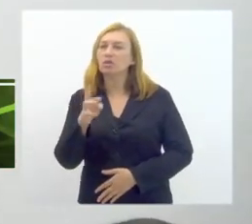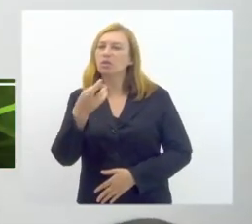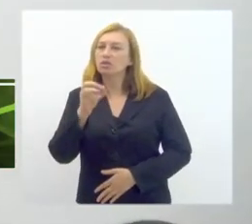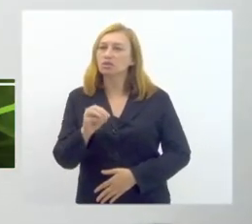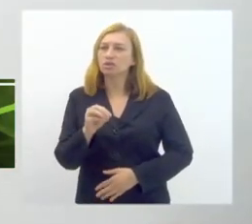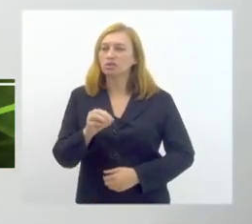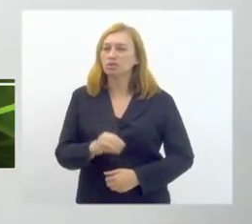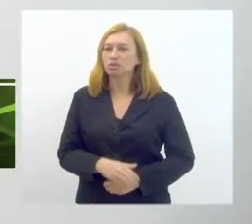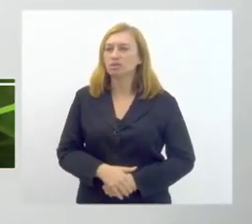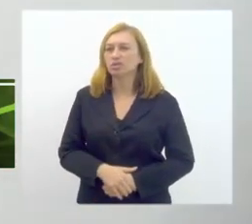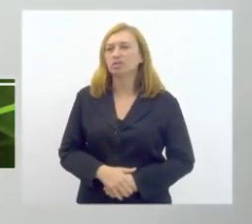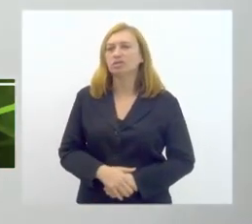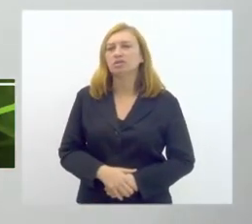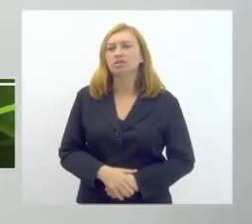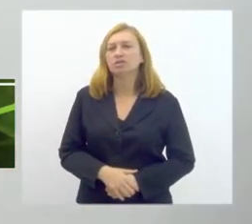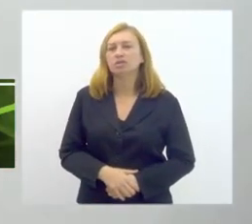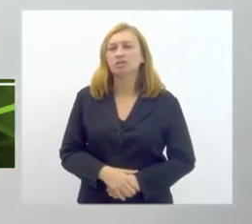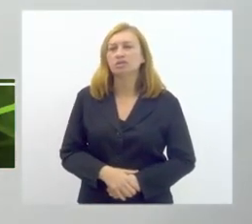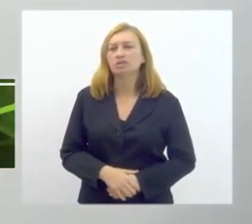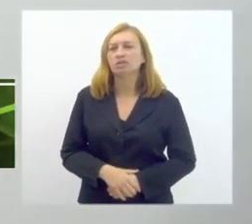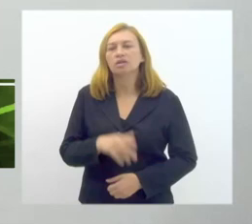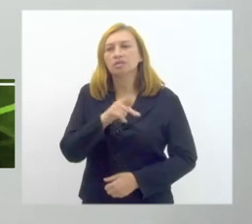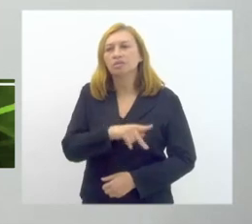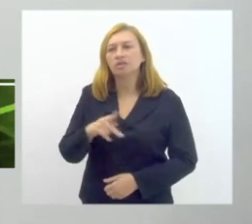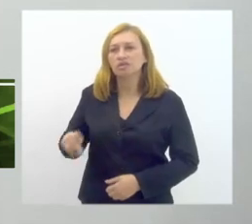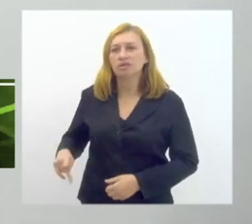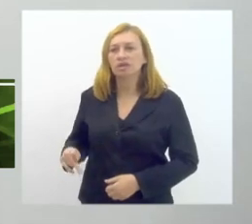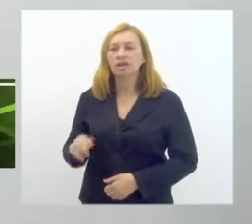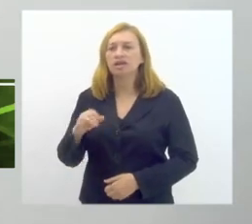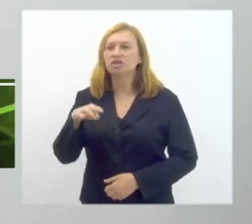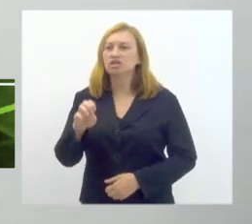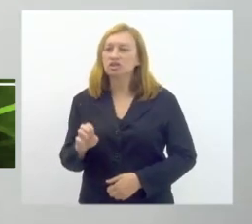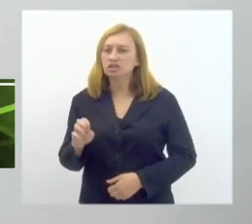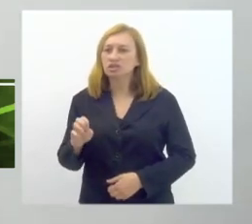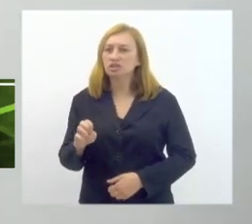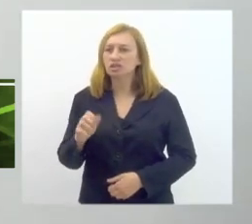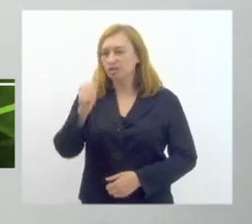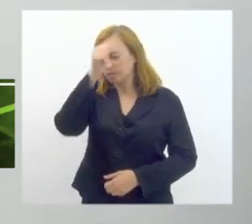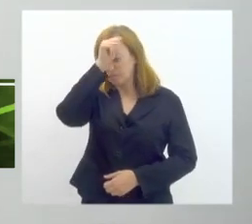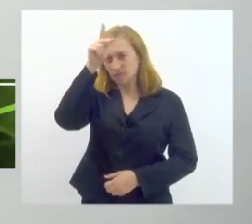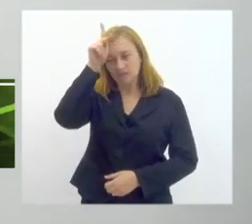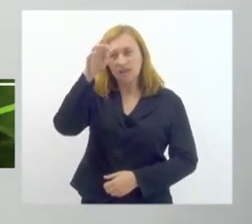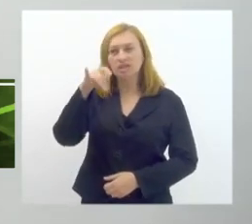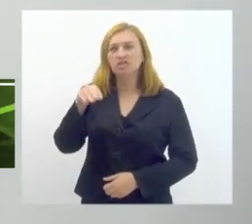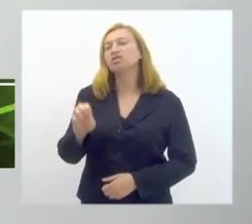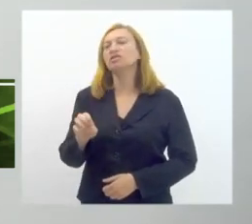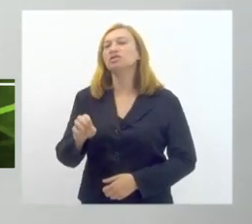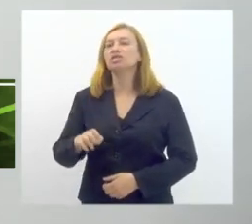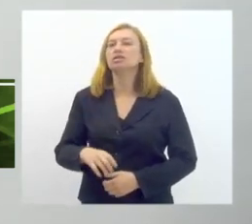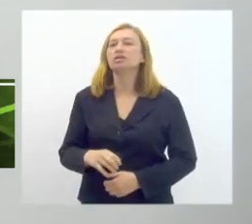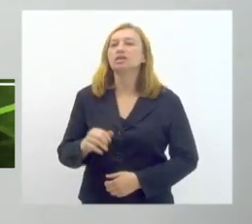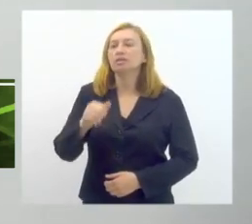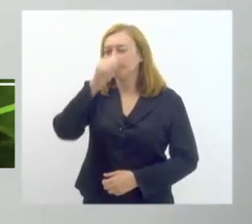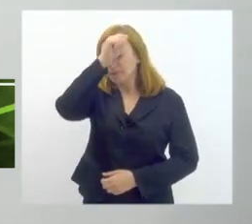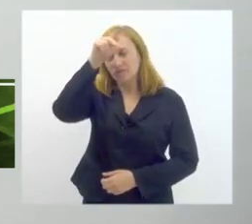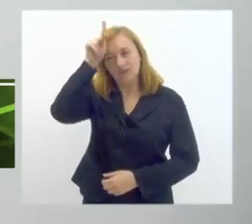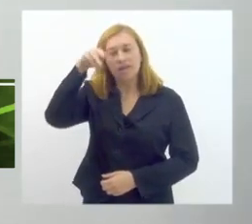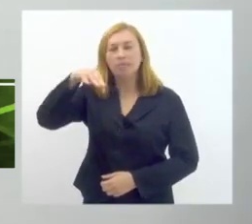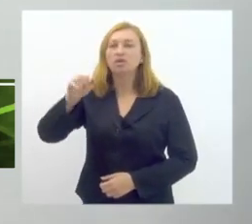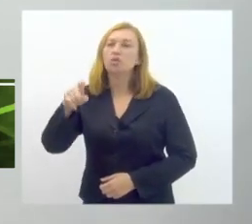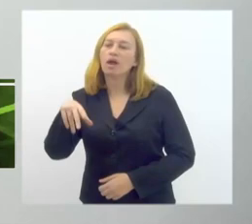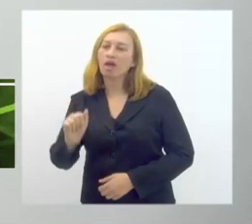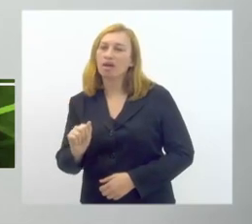do COSEMES. Meu prefeito Alexandre Martins, prefeito da cidade de Armação dos Búzios, prefeita Manuela,